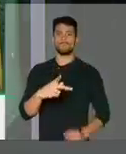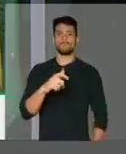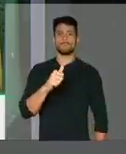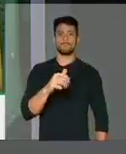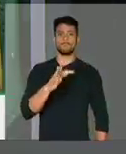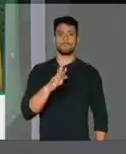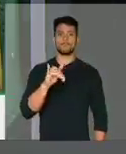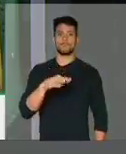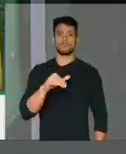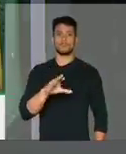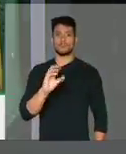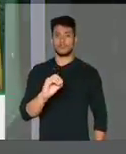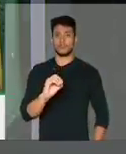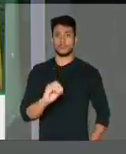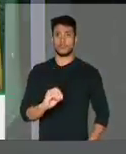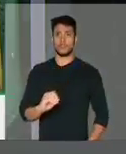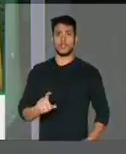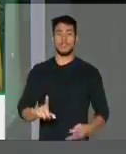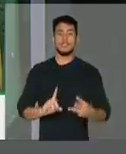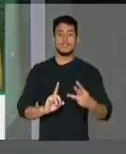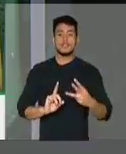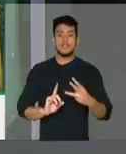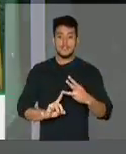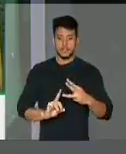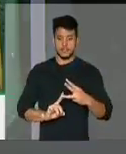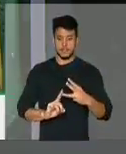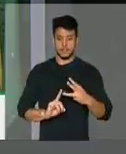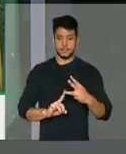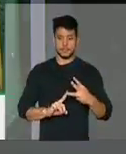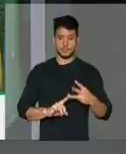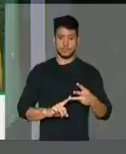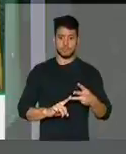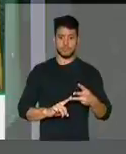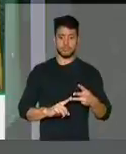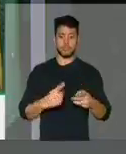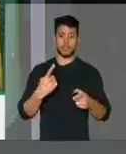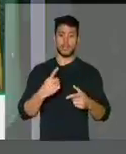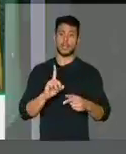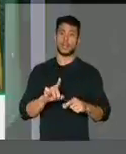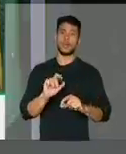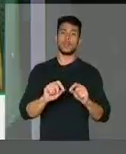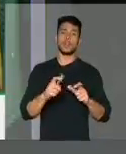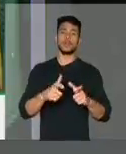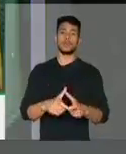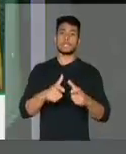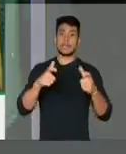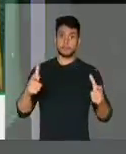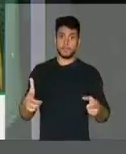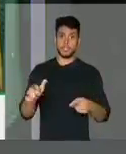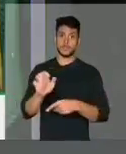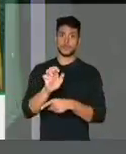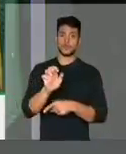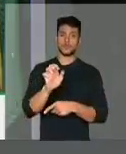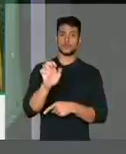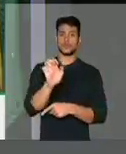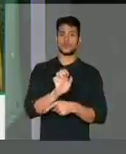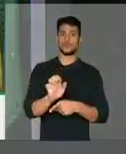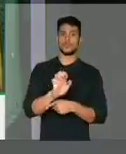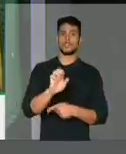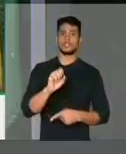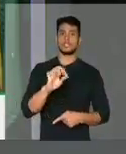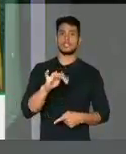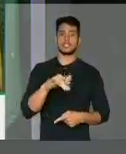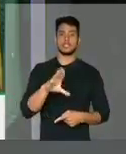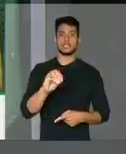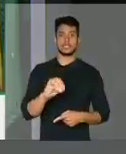na base de consumo. A terceira grande questão é o tamanho do Estado. O Estado brasileiro não